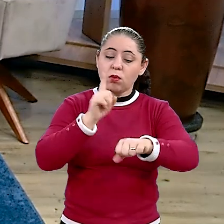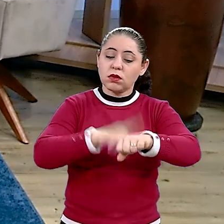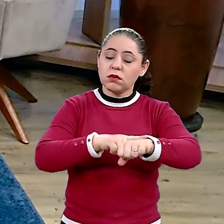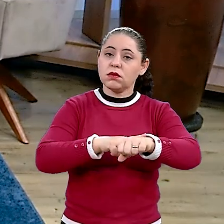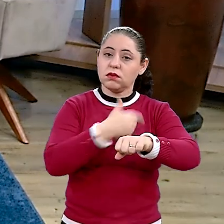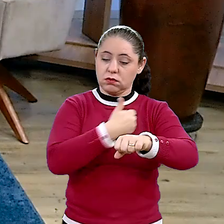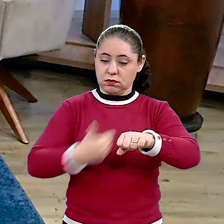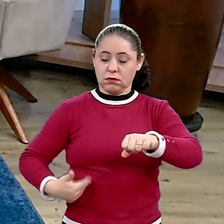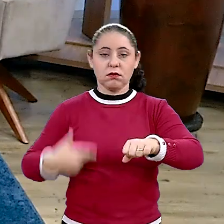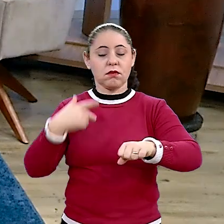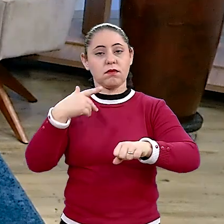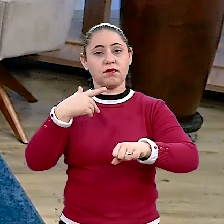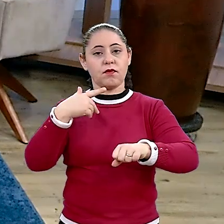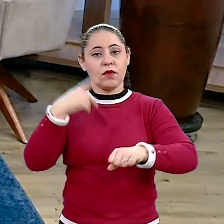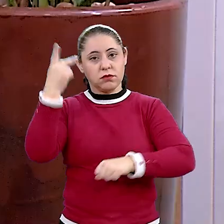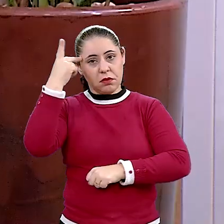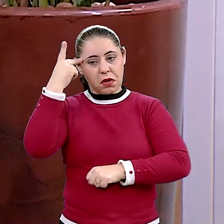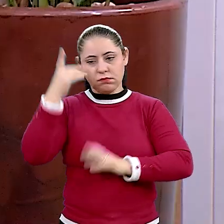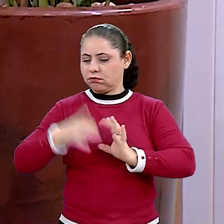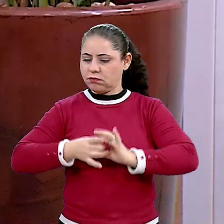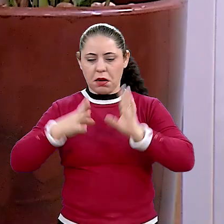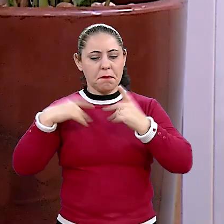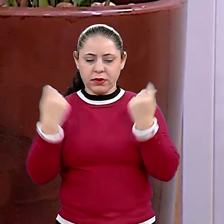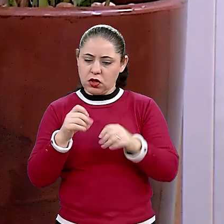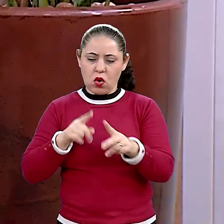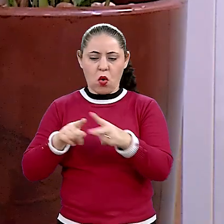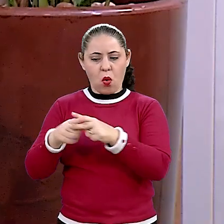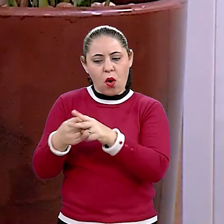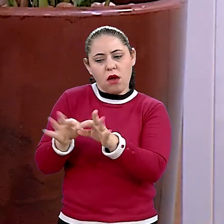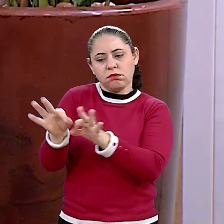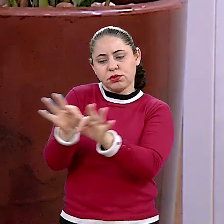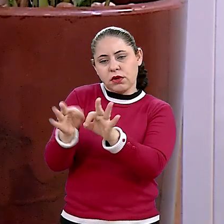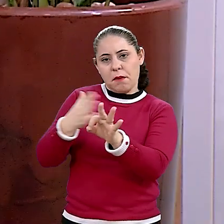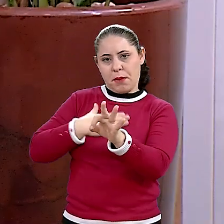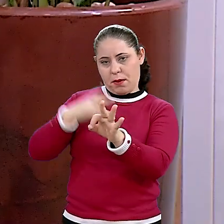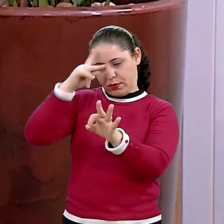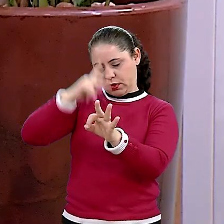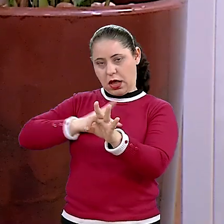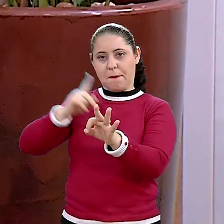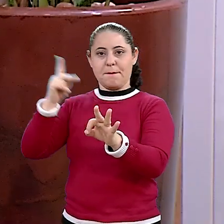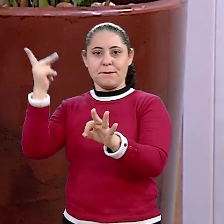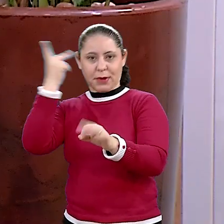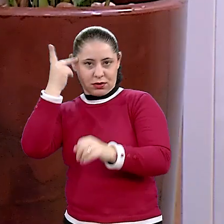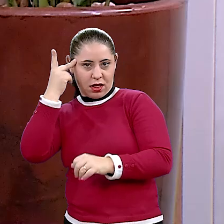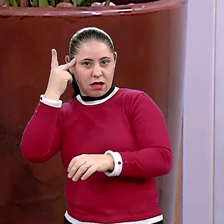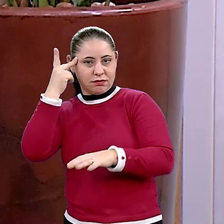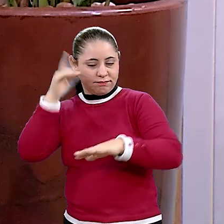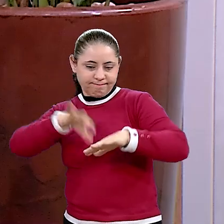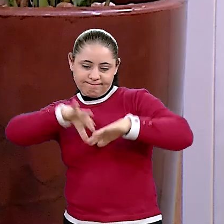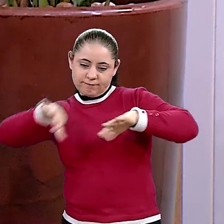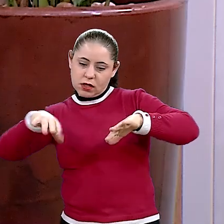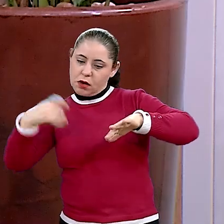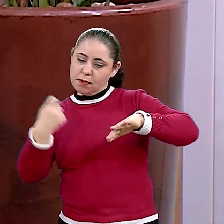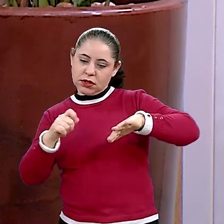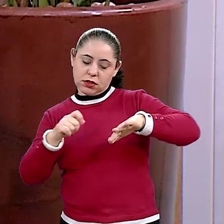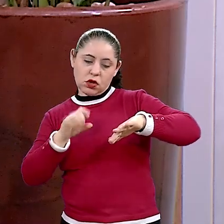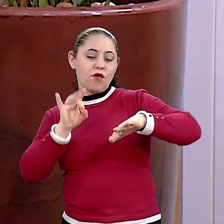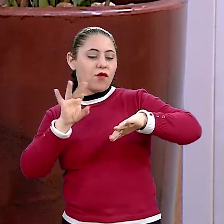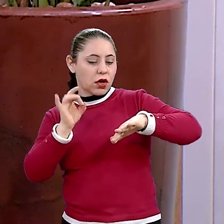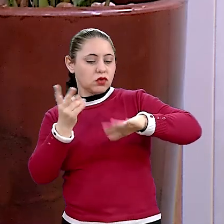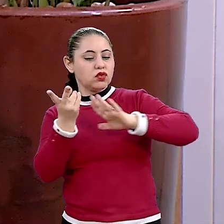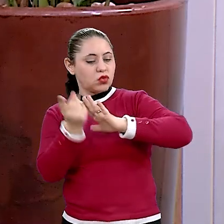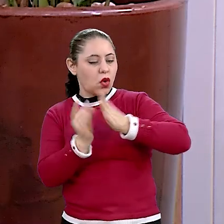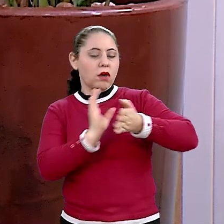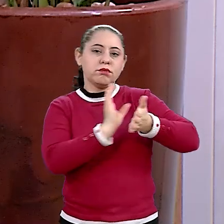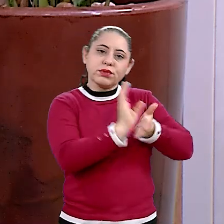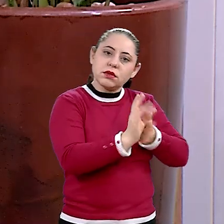momento, o governo de São Paulo abriu mão da revitalização do governo do estado de do lado de São Paulo, de Três